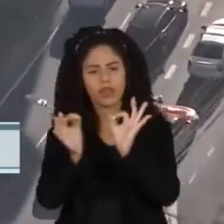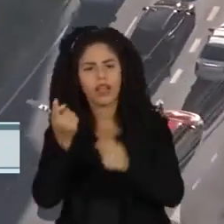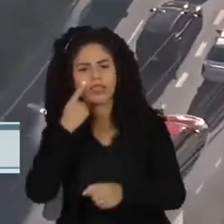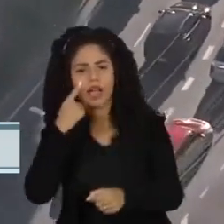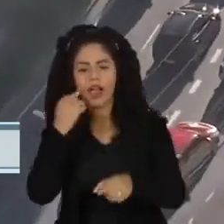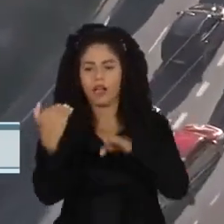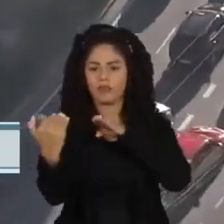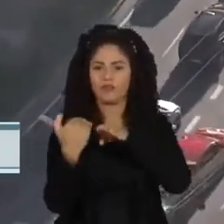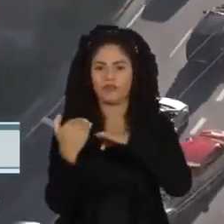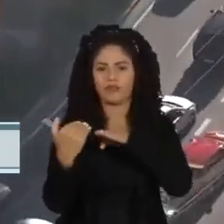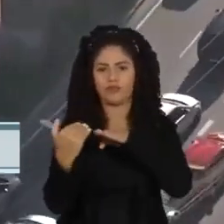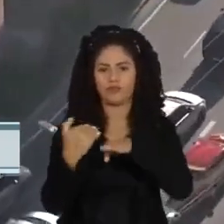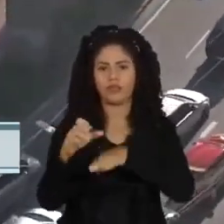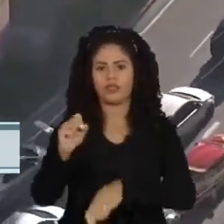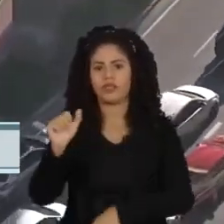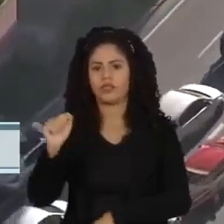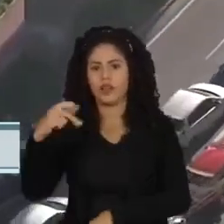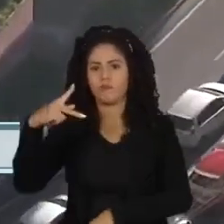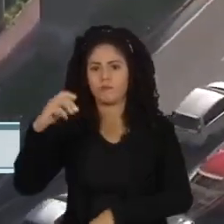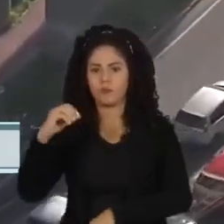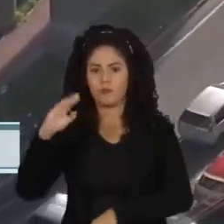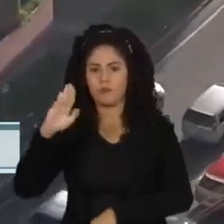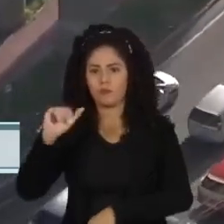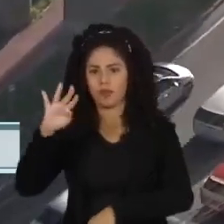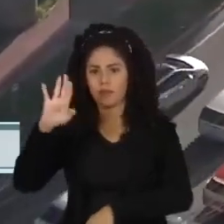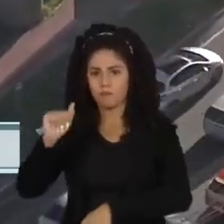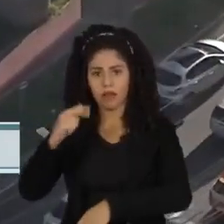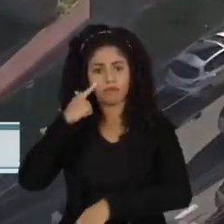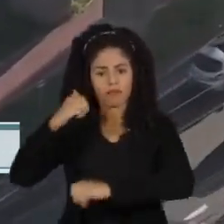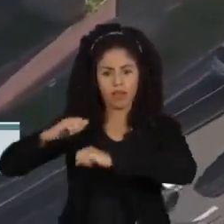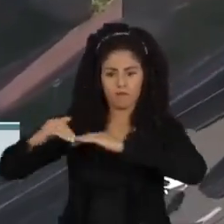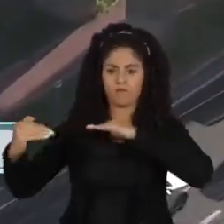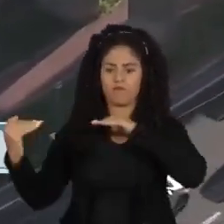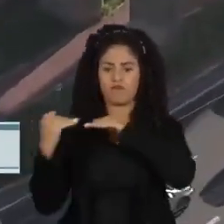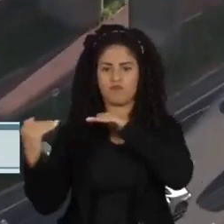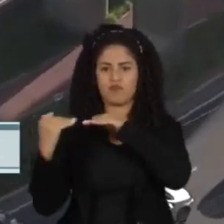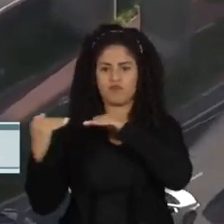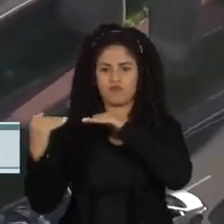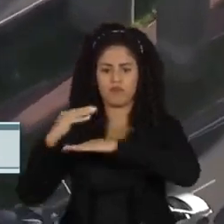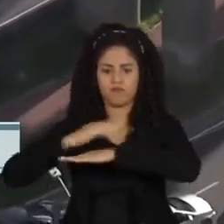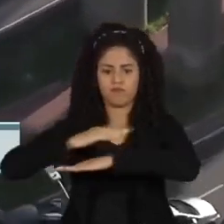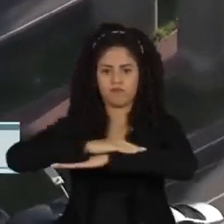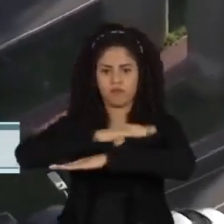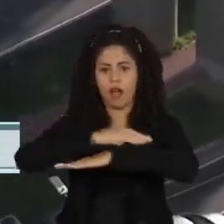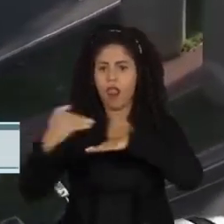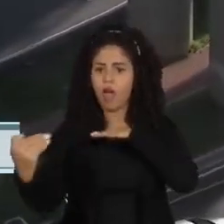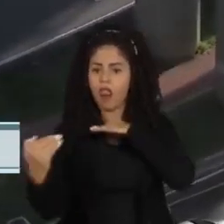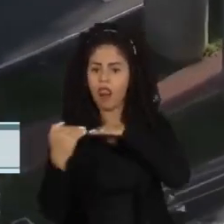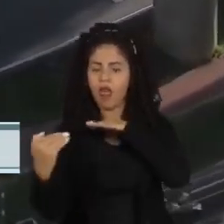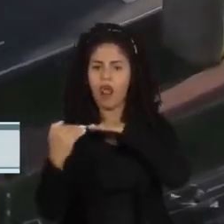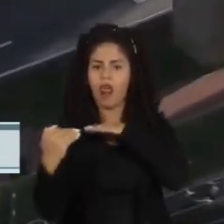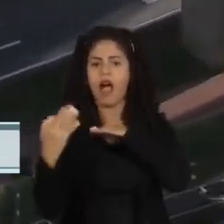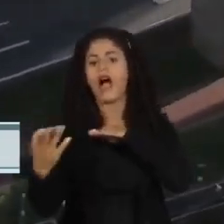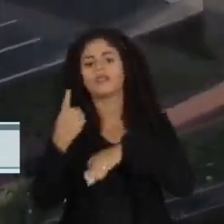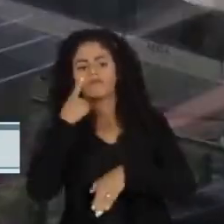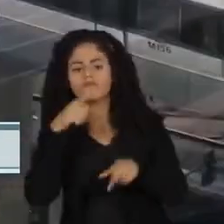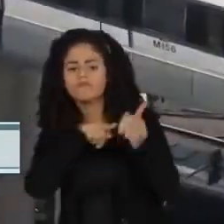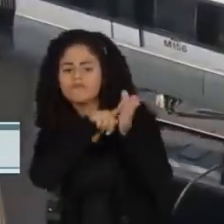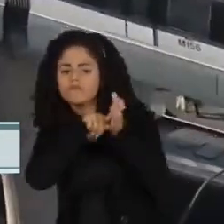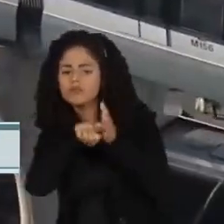entre as estações Sapopemba e Jardim Planalto na zona leste as composições bateram de frente e as causas ainda serão